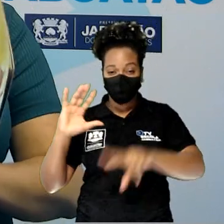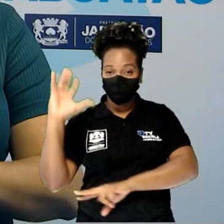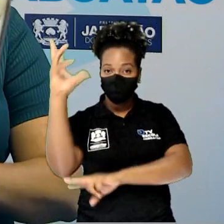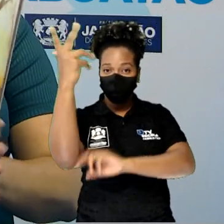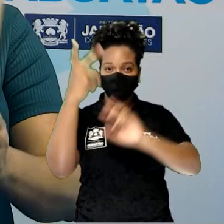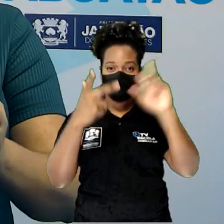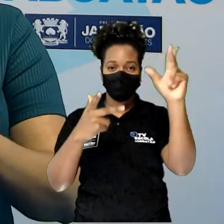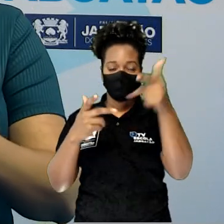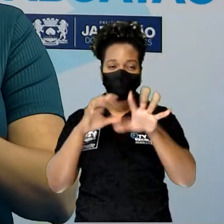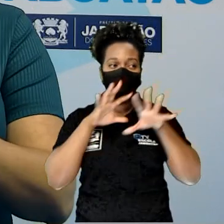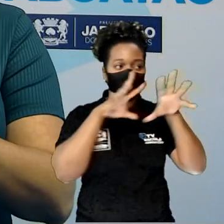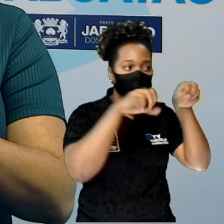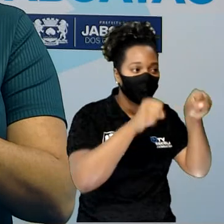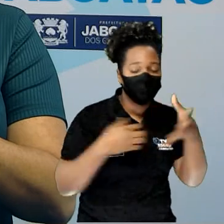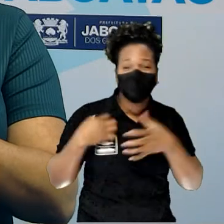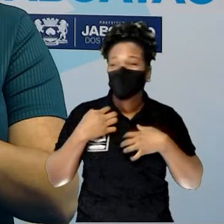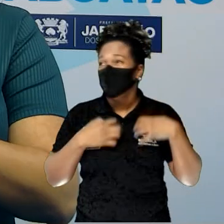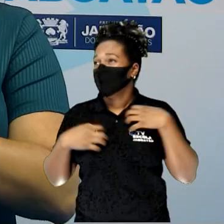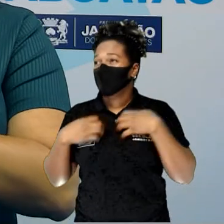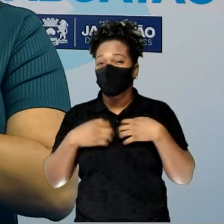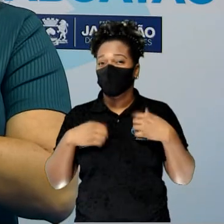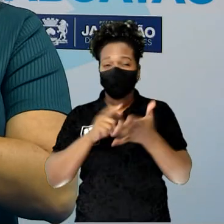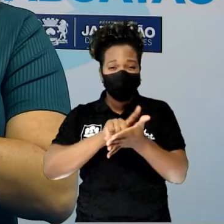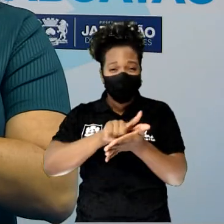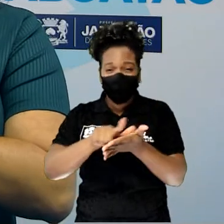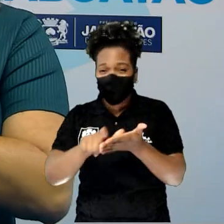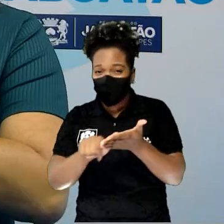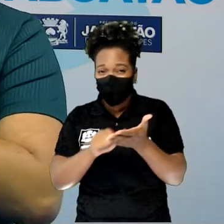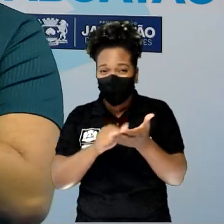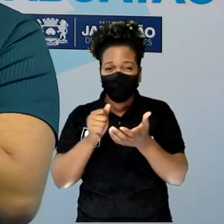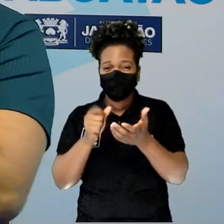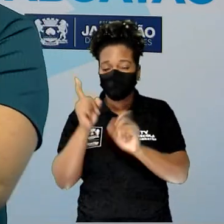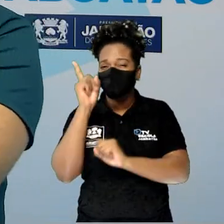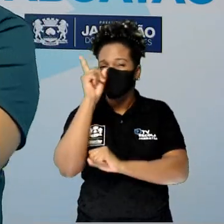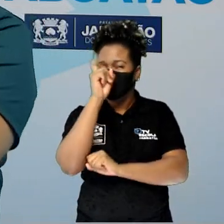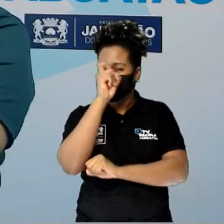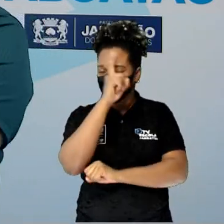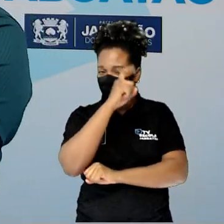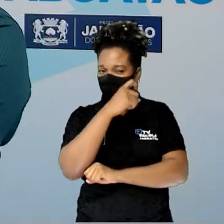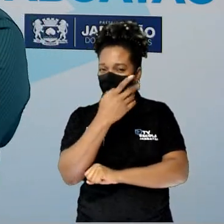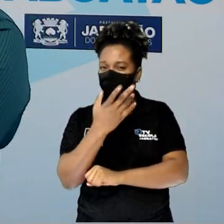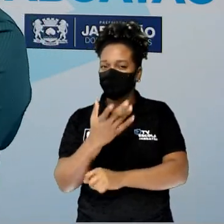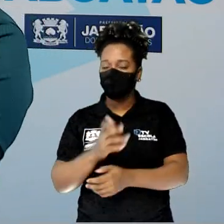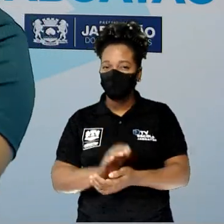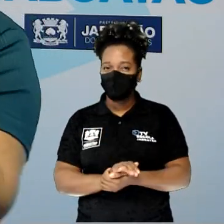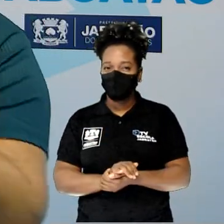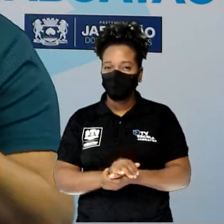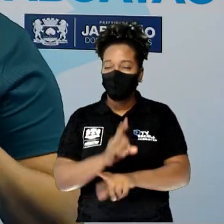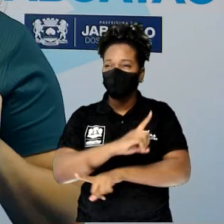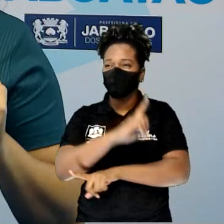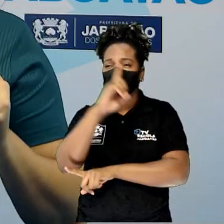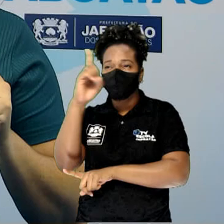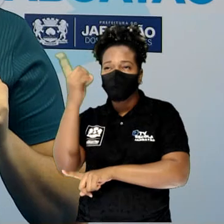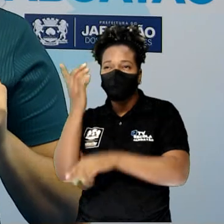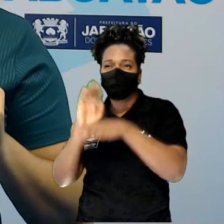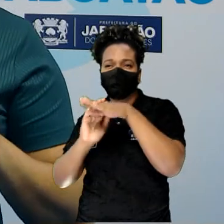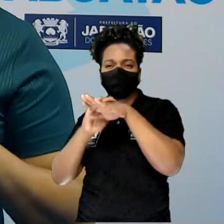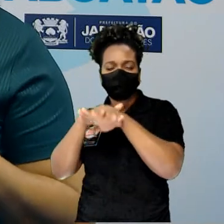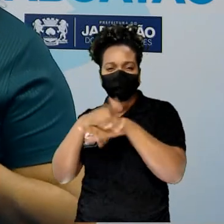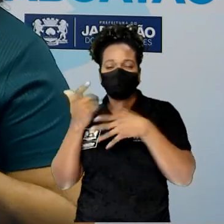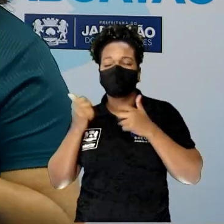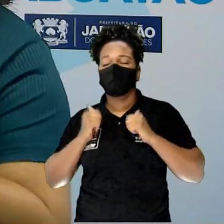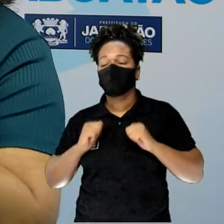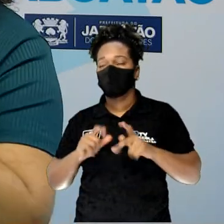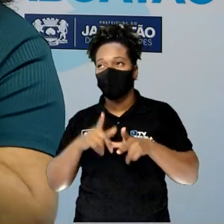sem nada. Olha, era um tempo de muita dificuldade. Uma noite bem cansados foram logo